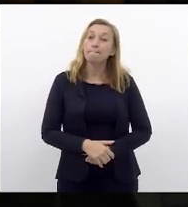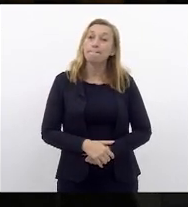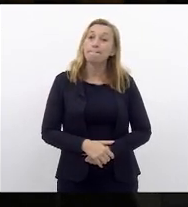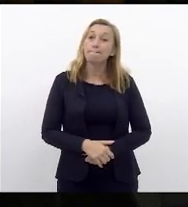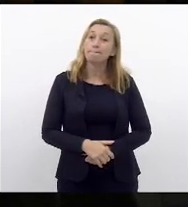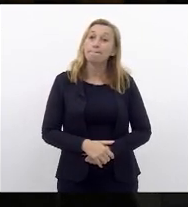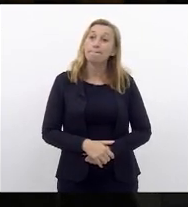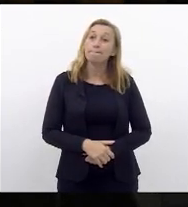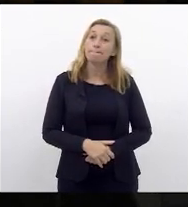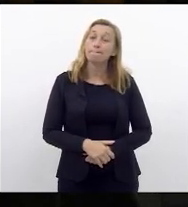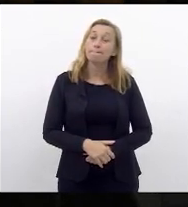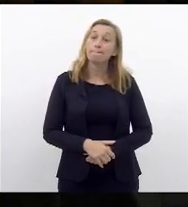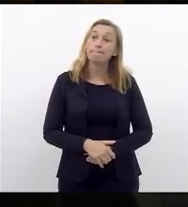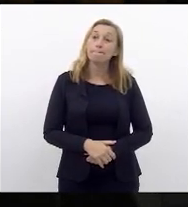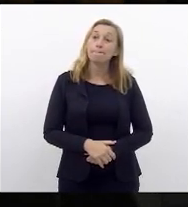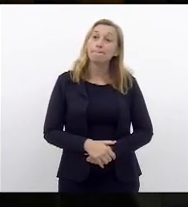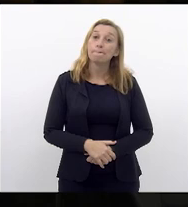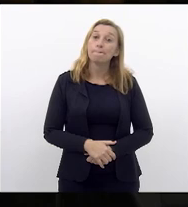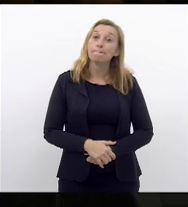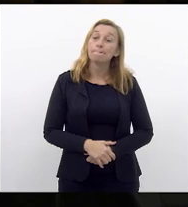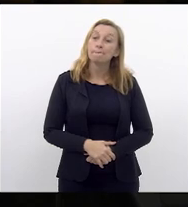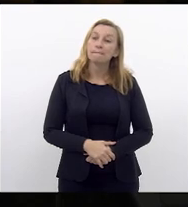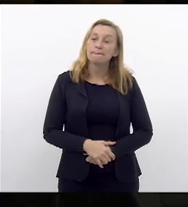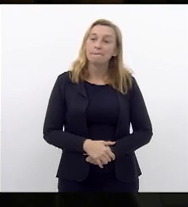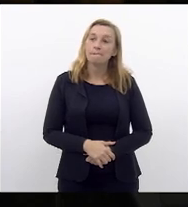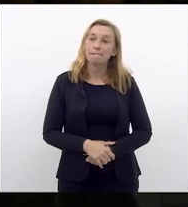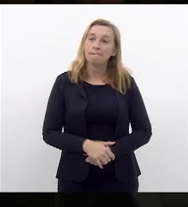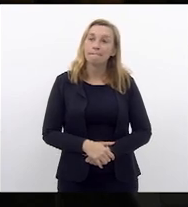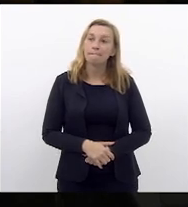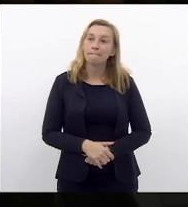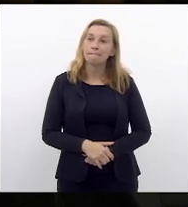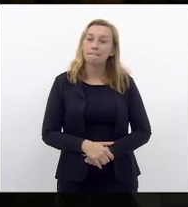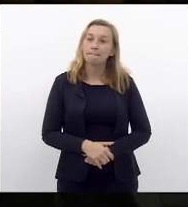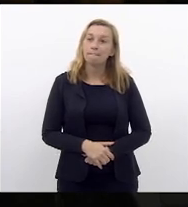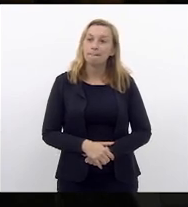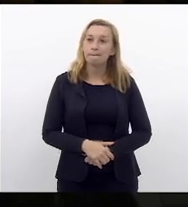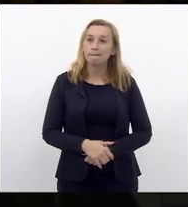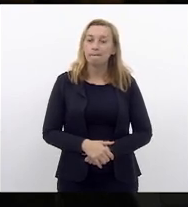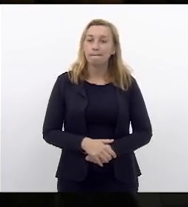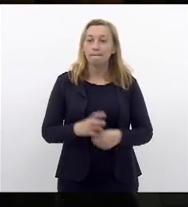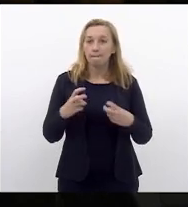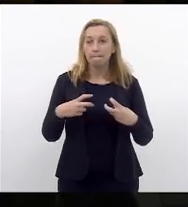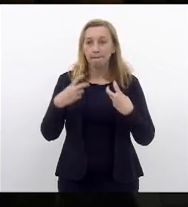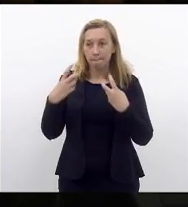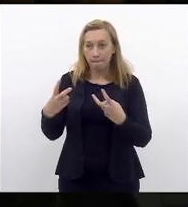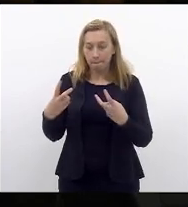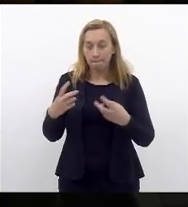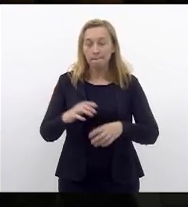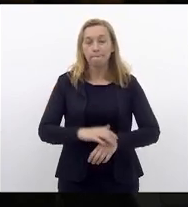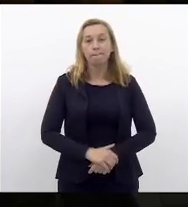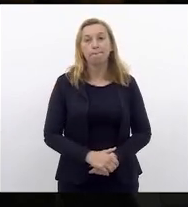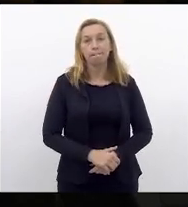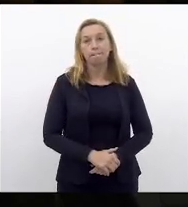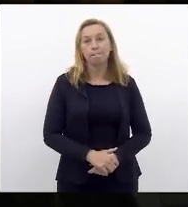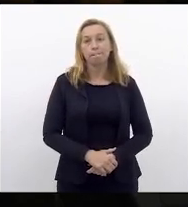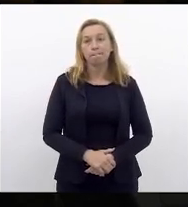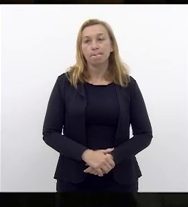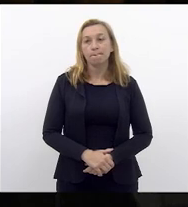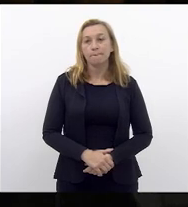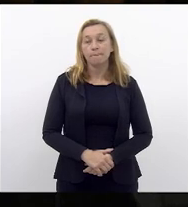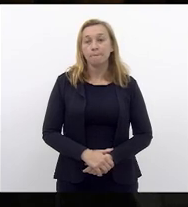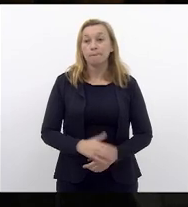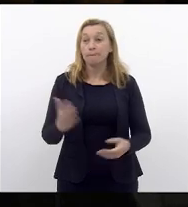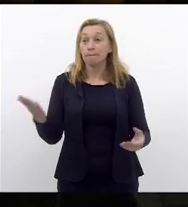Isso, além de conclamarem a Prevent Senior